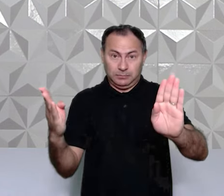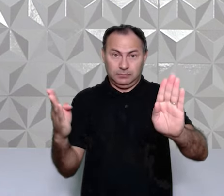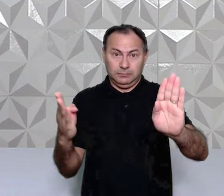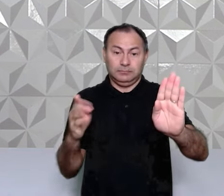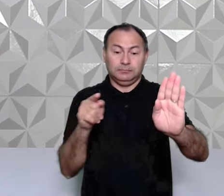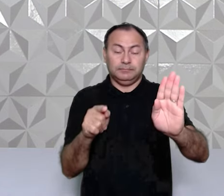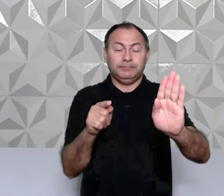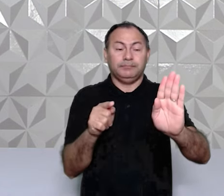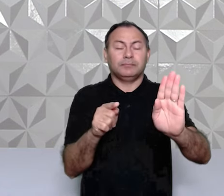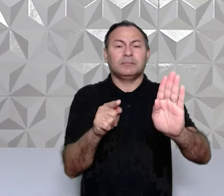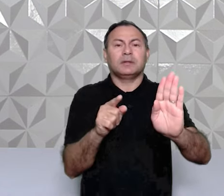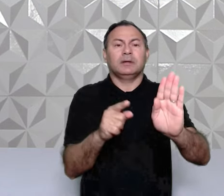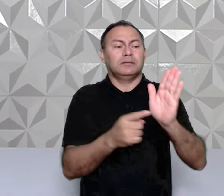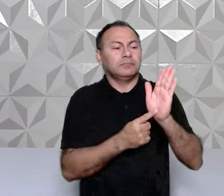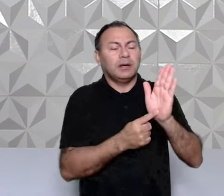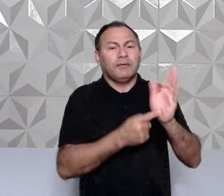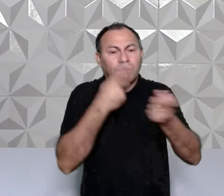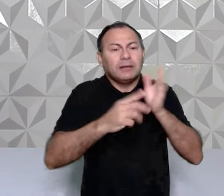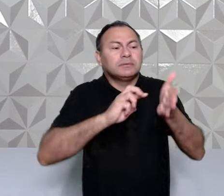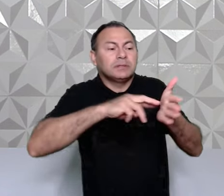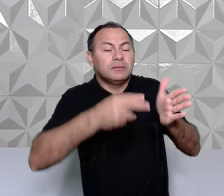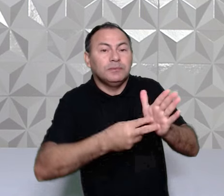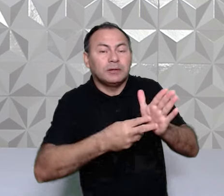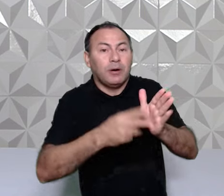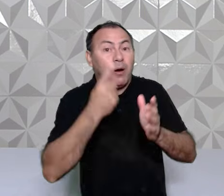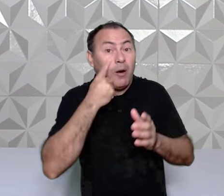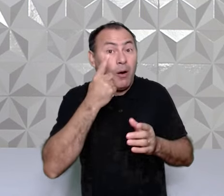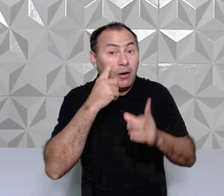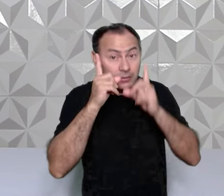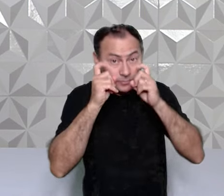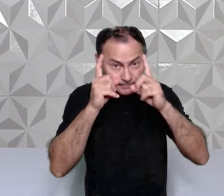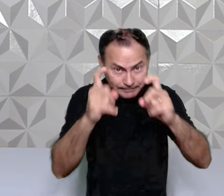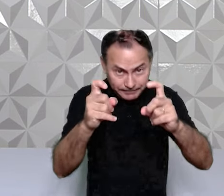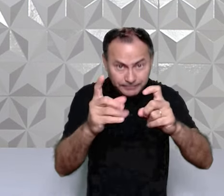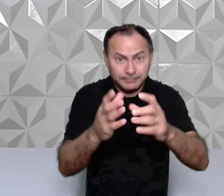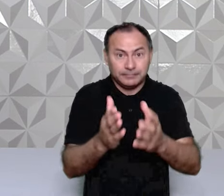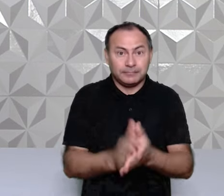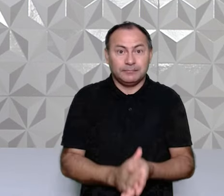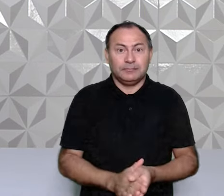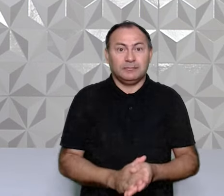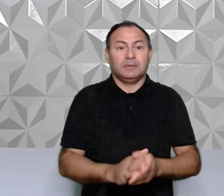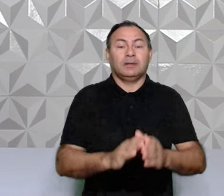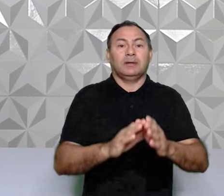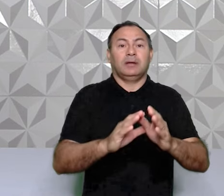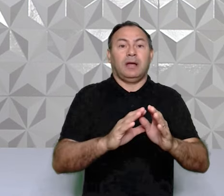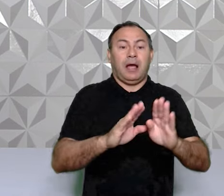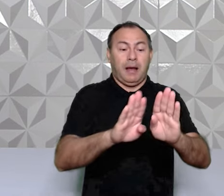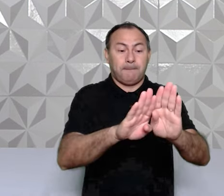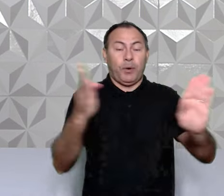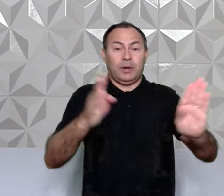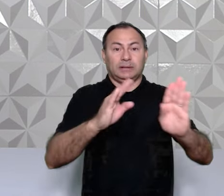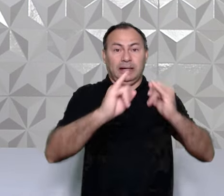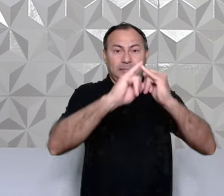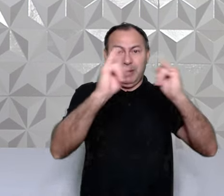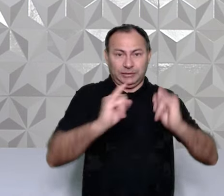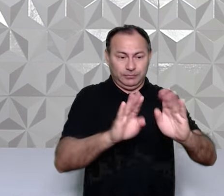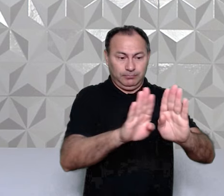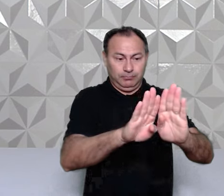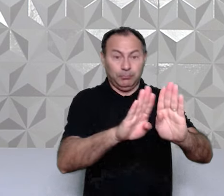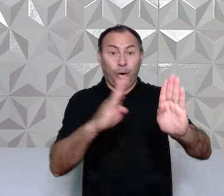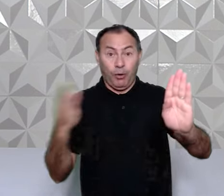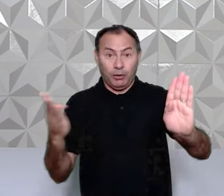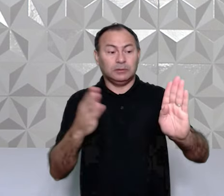porta, ela se trata, e vejam só que interessante aqui, né? A imagem